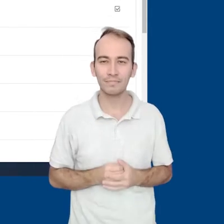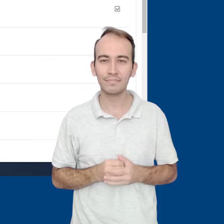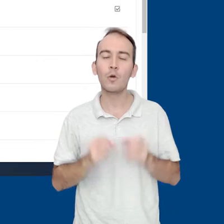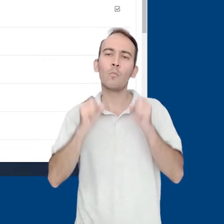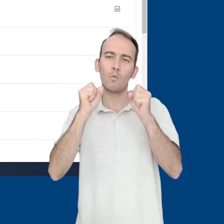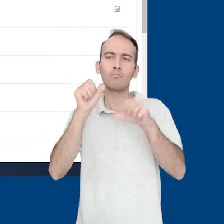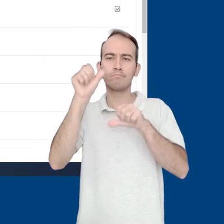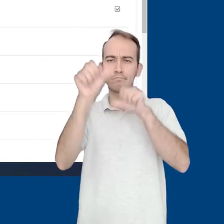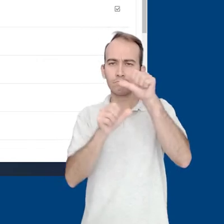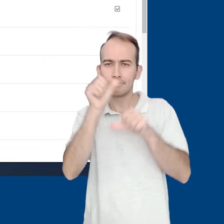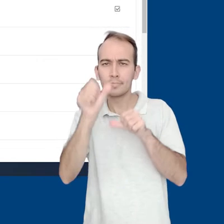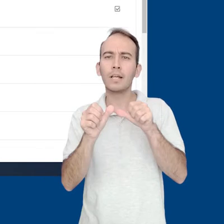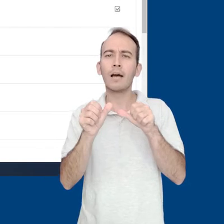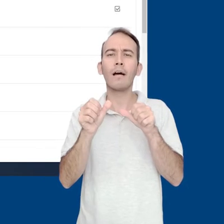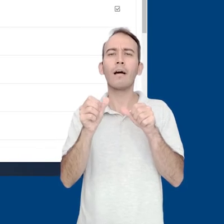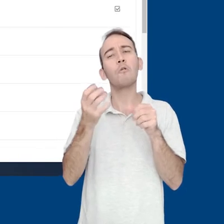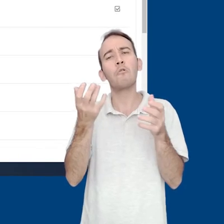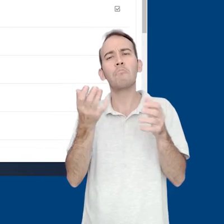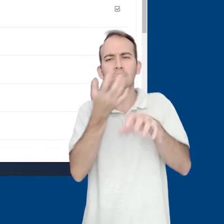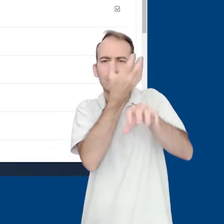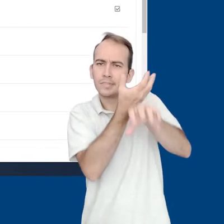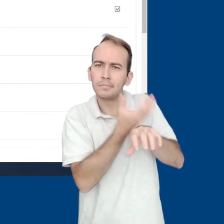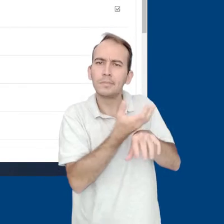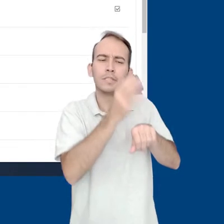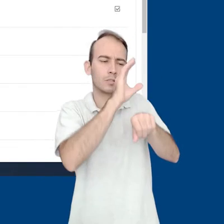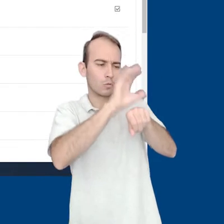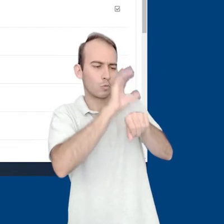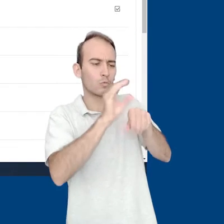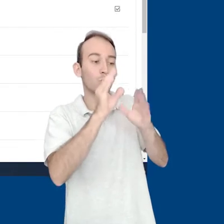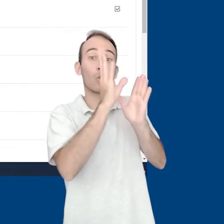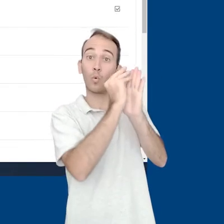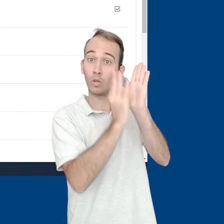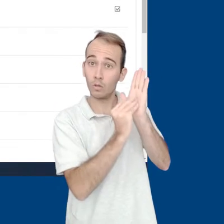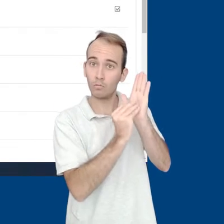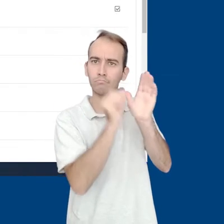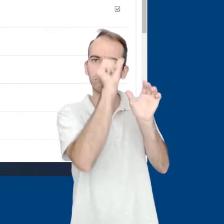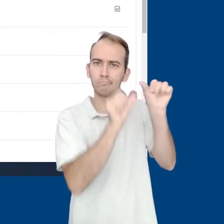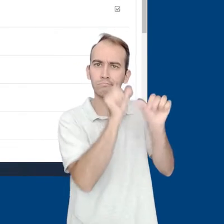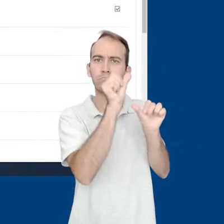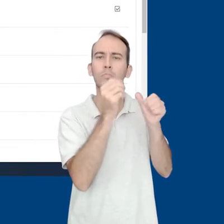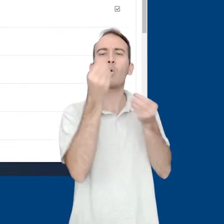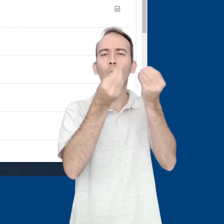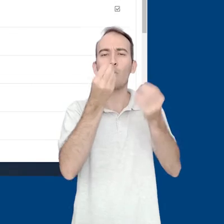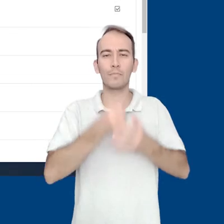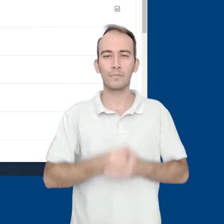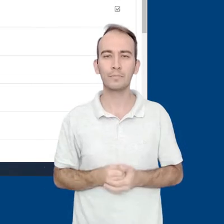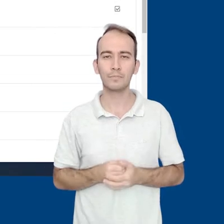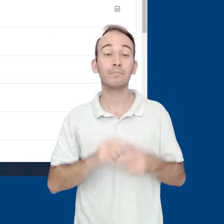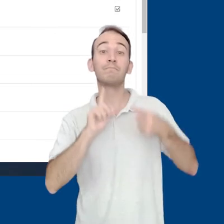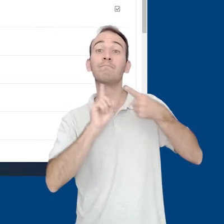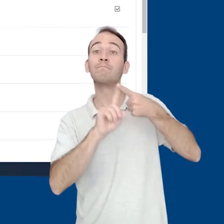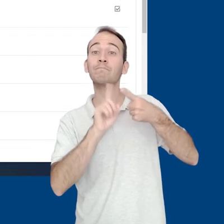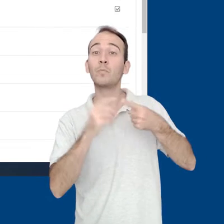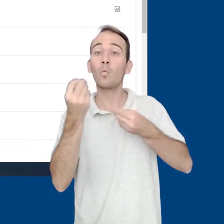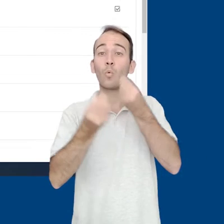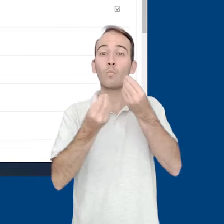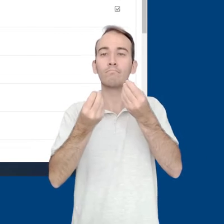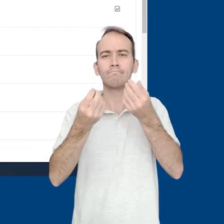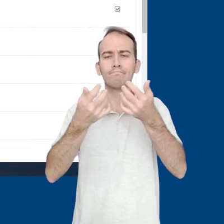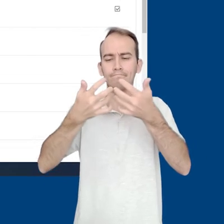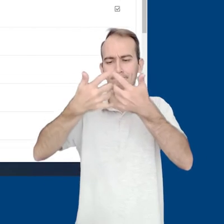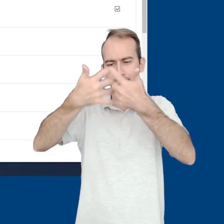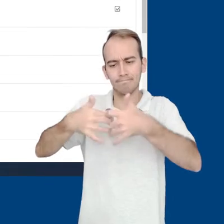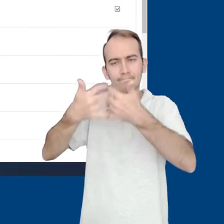O conteúdo de um curso ou disciplina pode ser alterado por dois meios. O primeiro meio é editando as